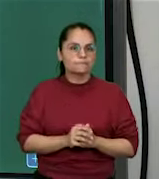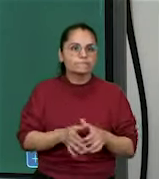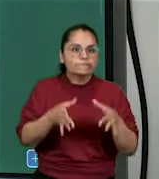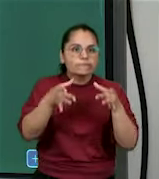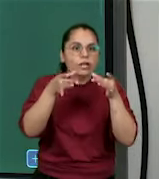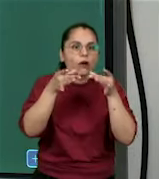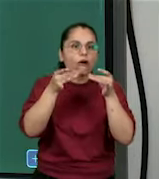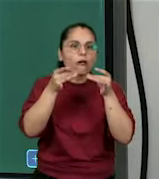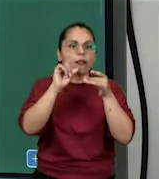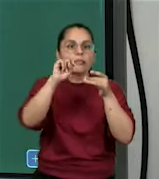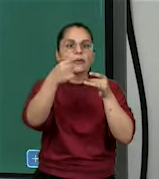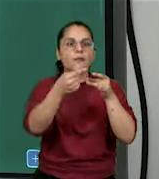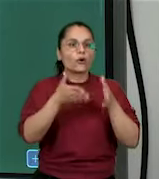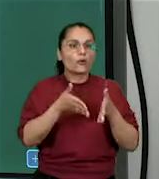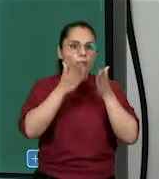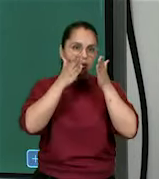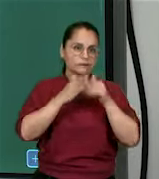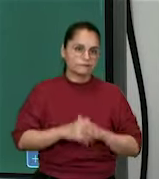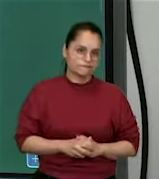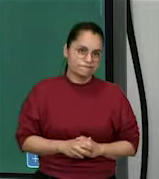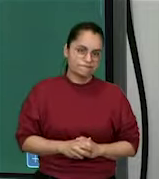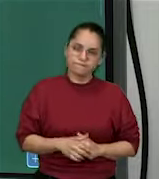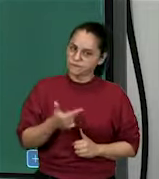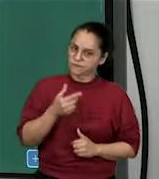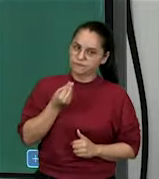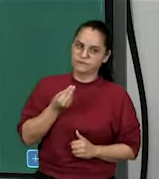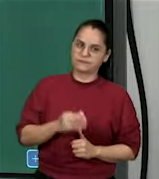um prédio atrás da bola de futebol?